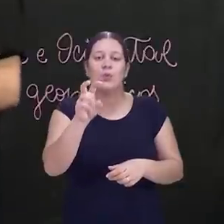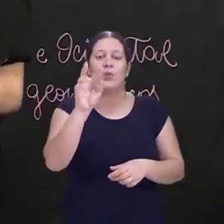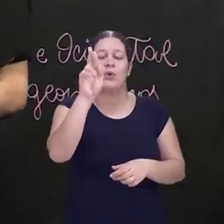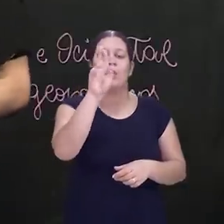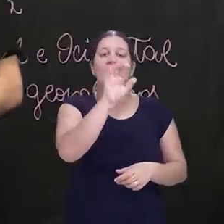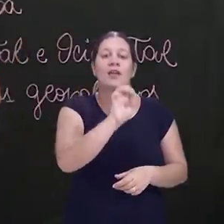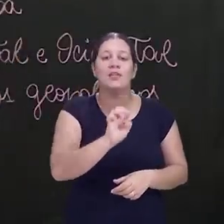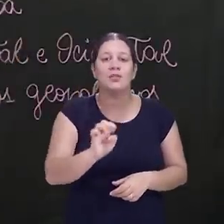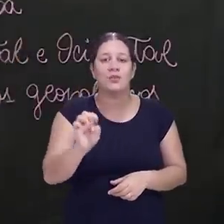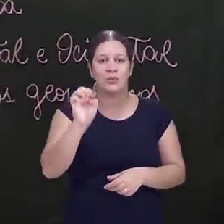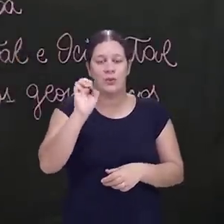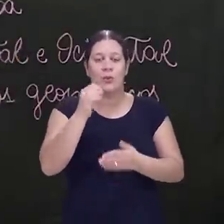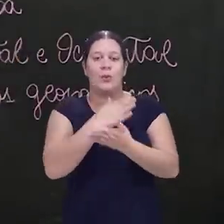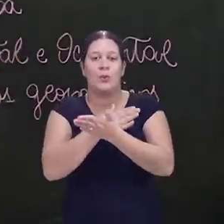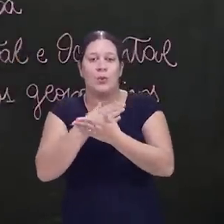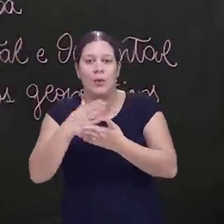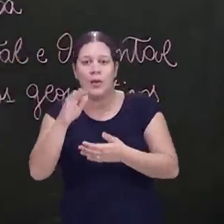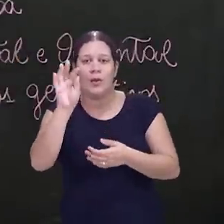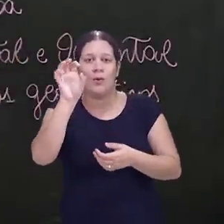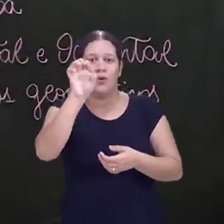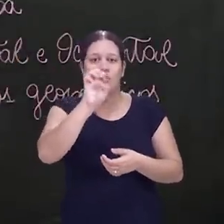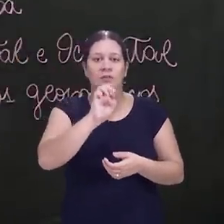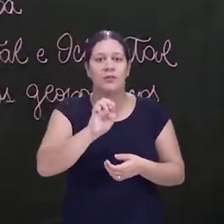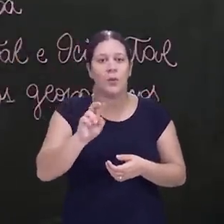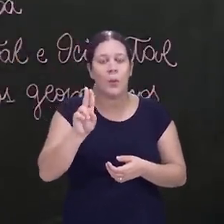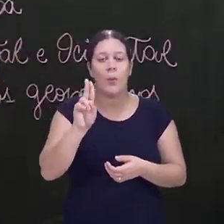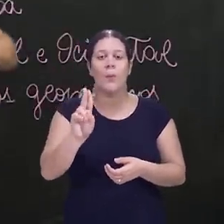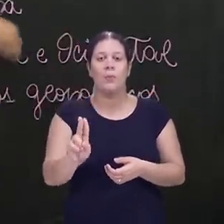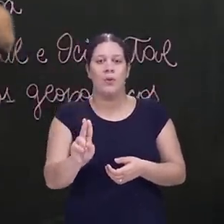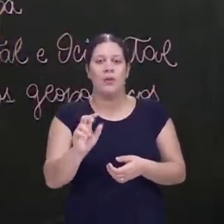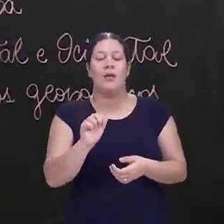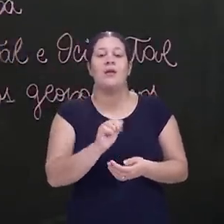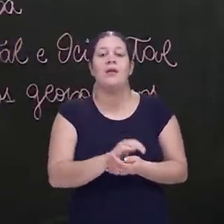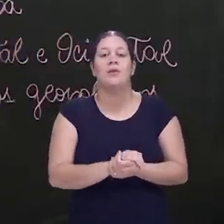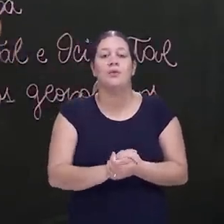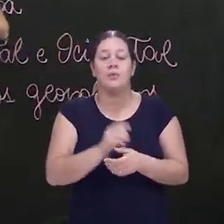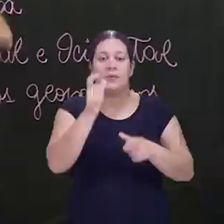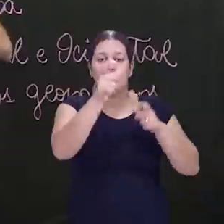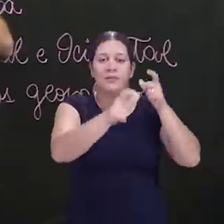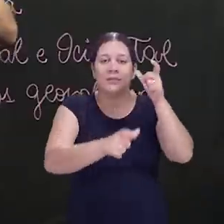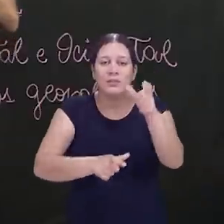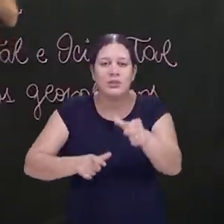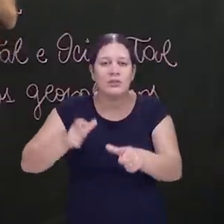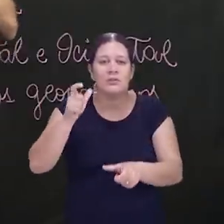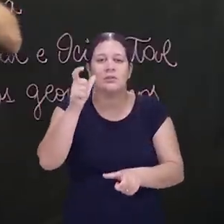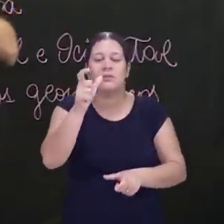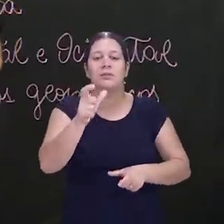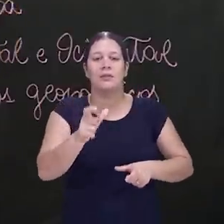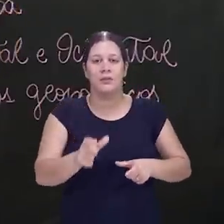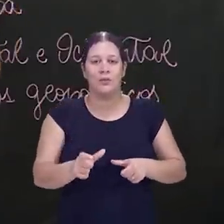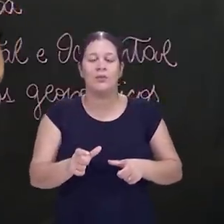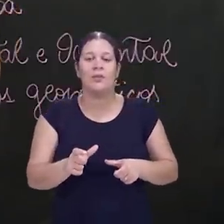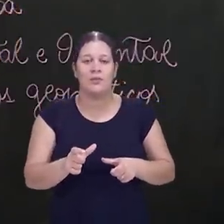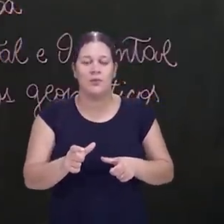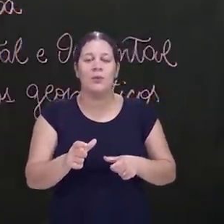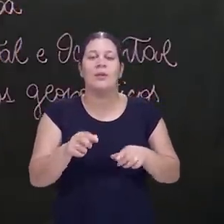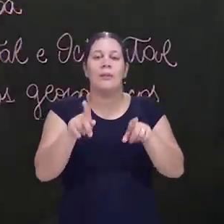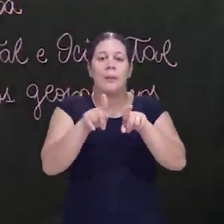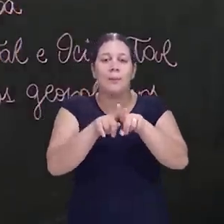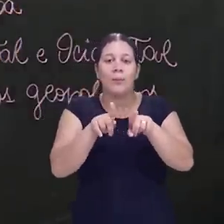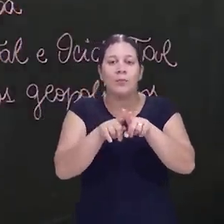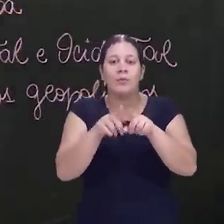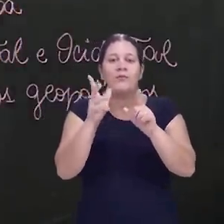começar por essa região aqui, a Europa Ocidental. Segundo o aspecto, a característica aí